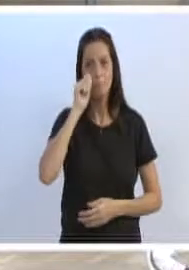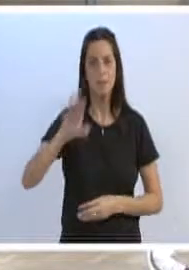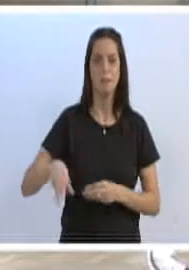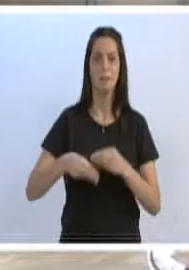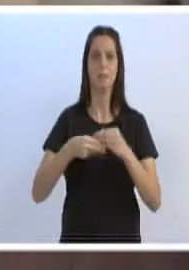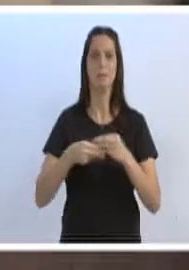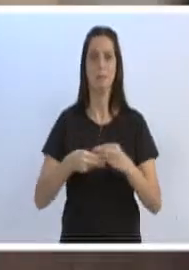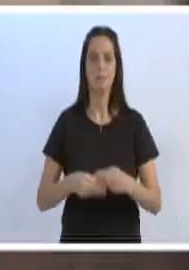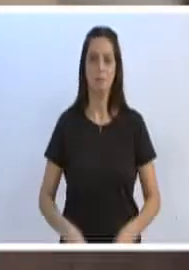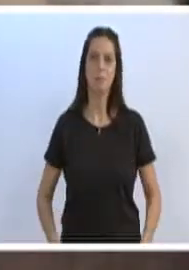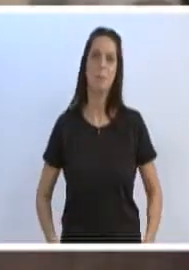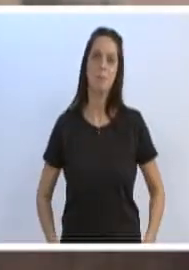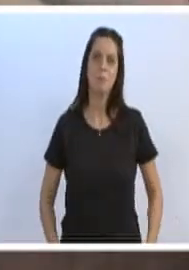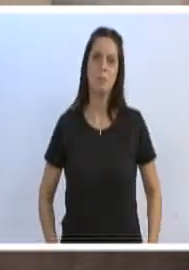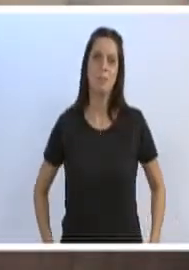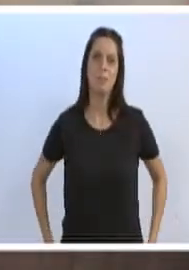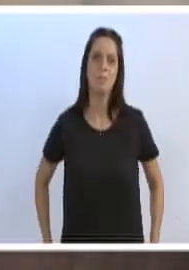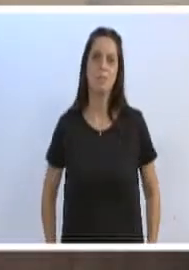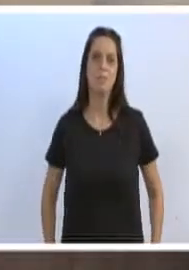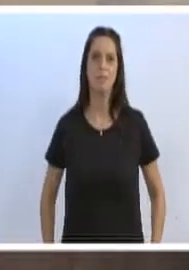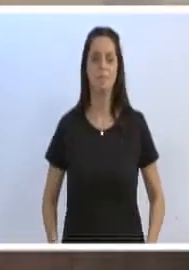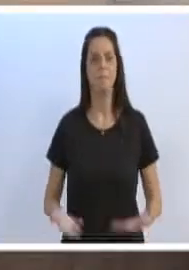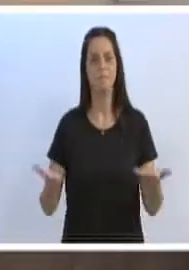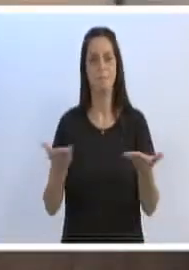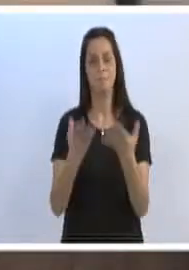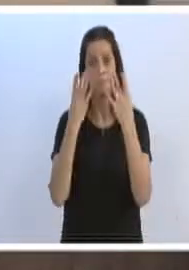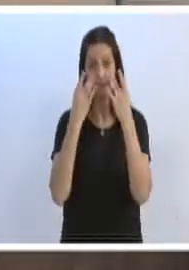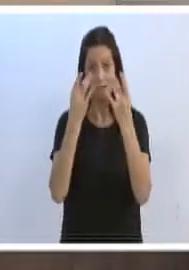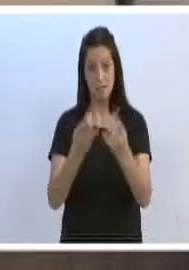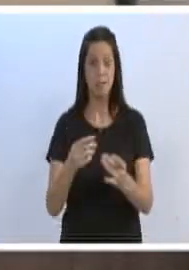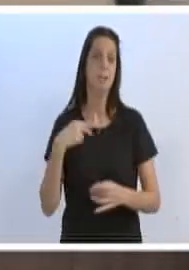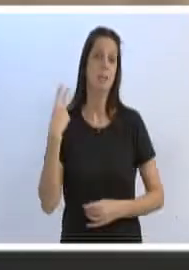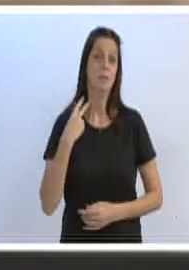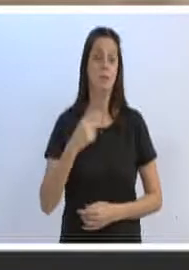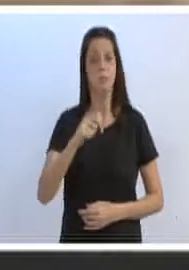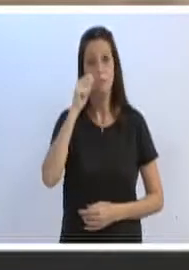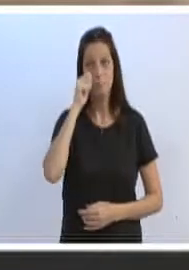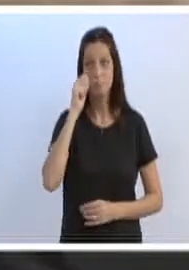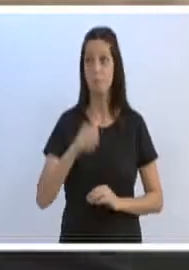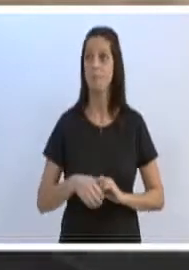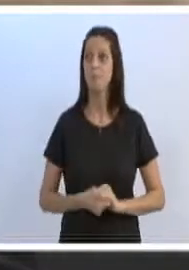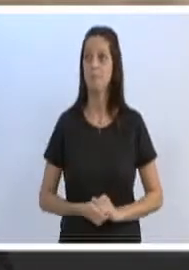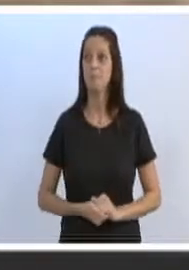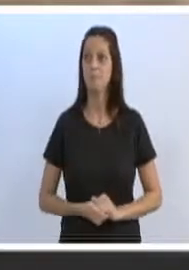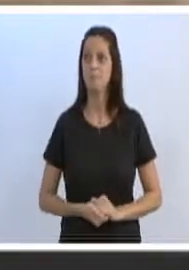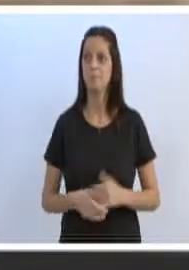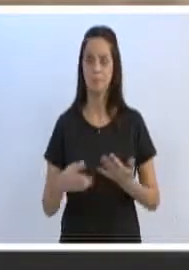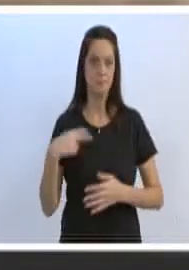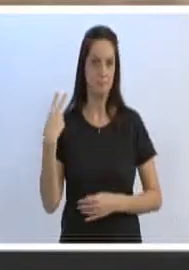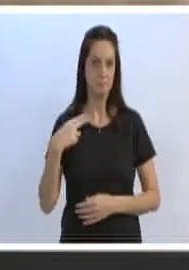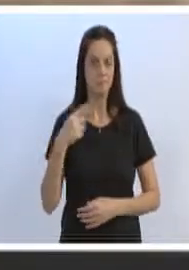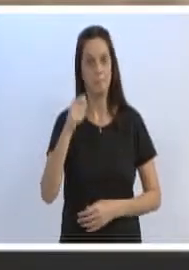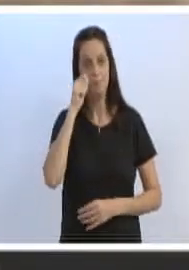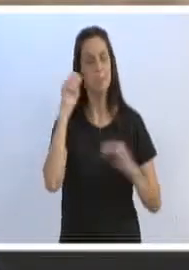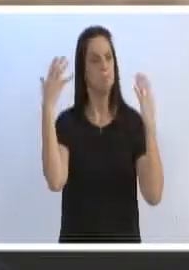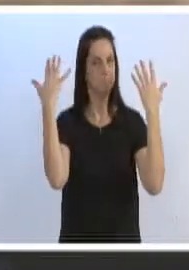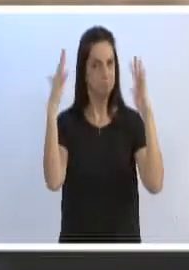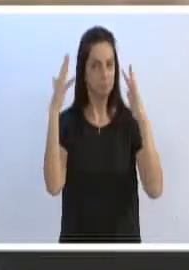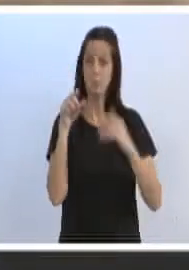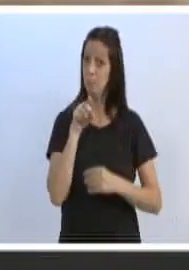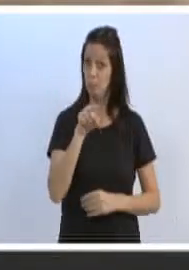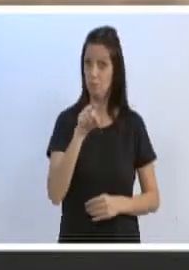resolver com autorização do morador ao me ver a vez do governo quero parabenizar vossa